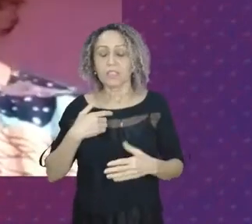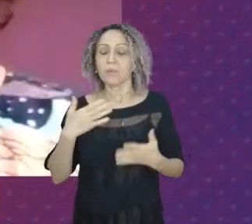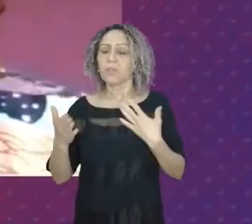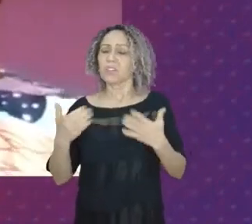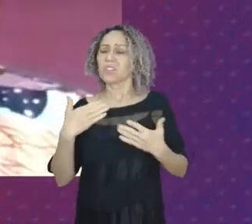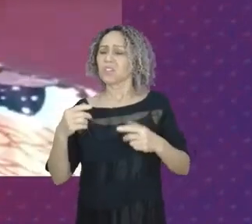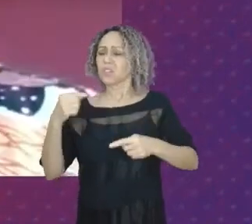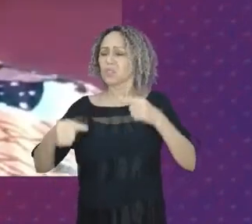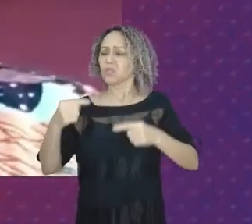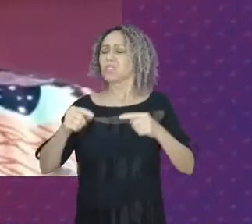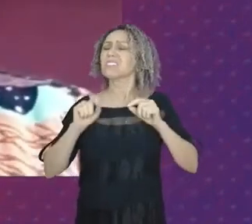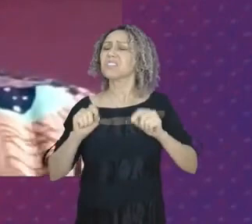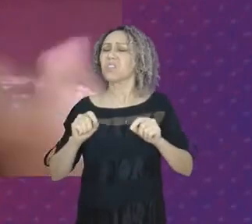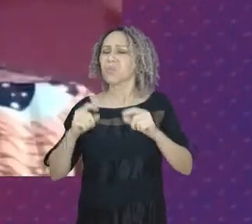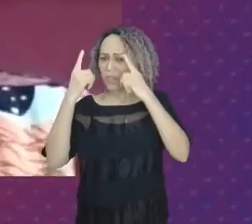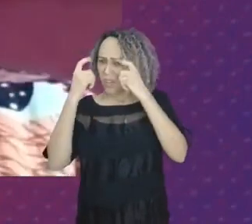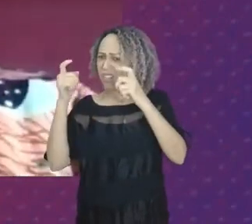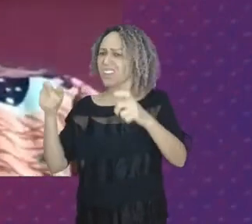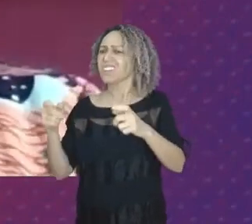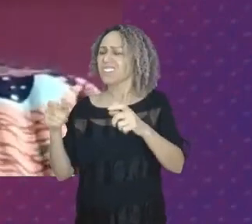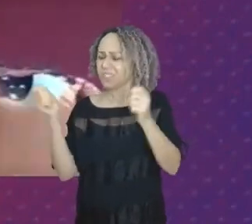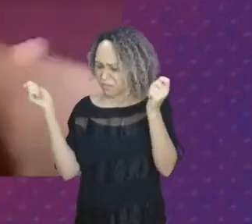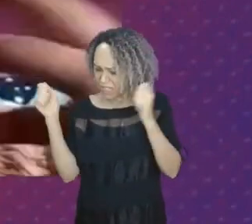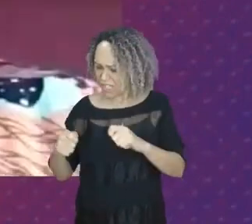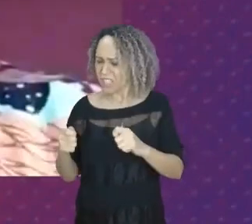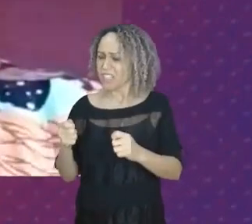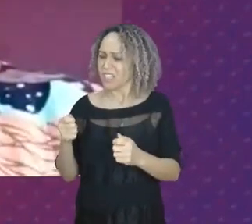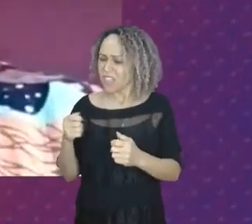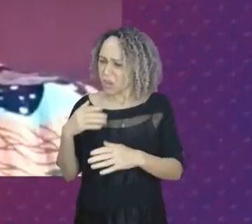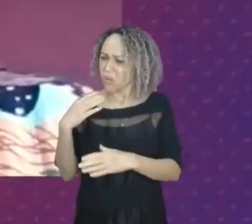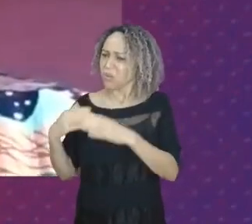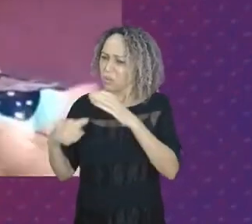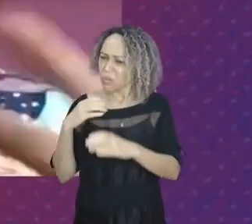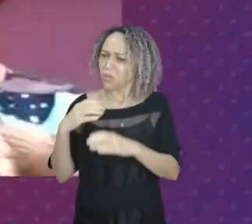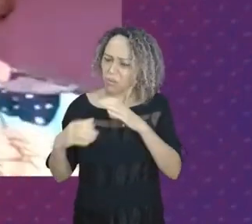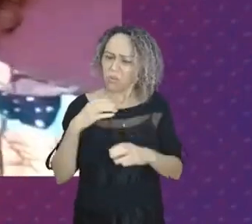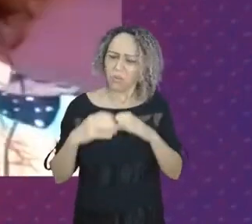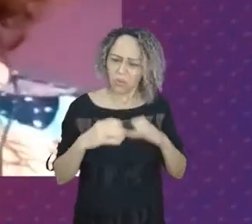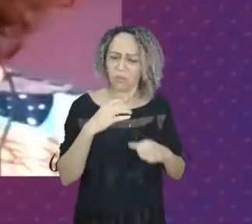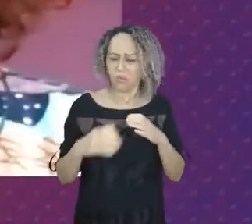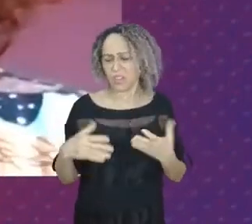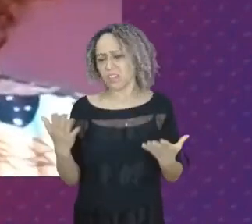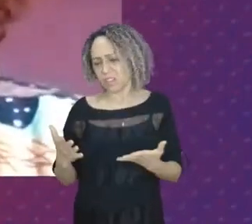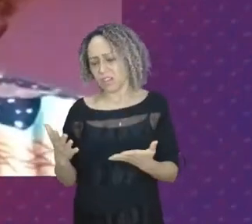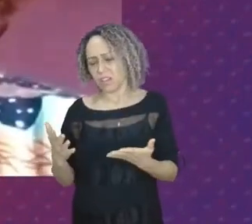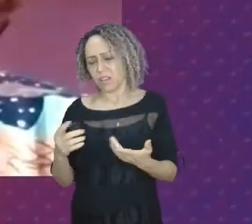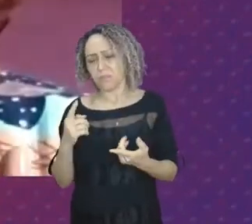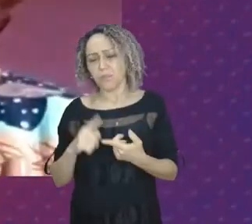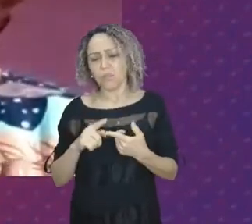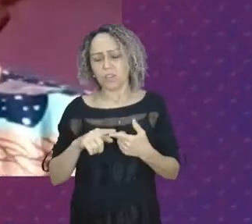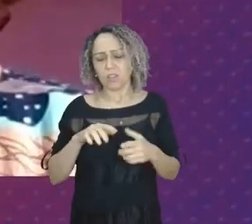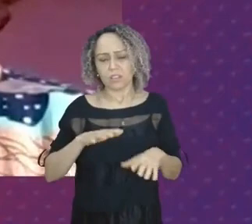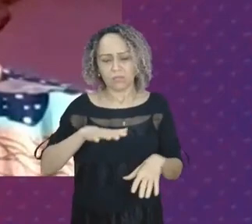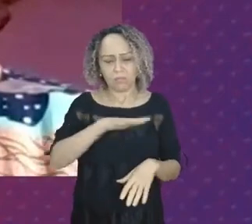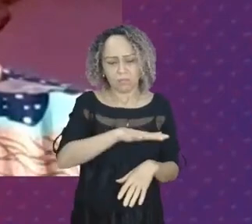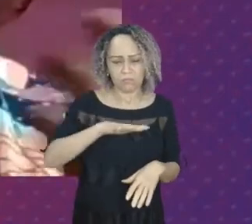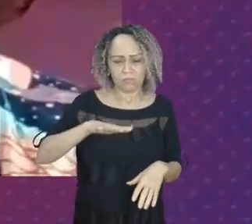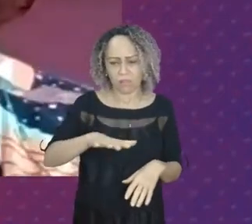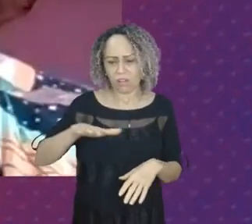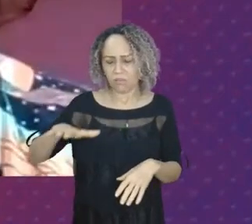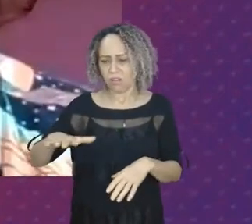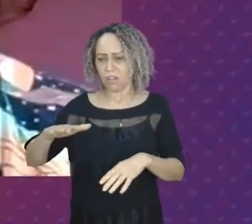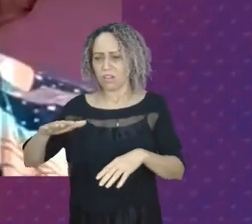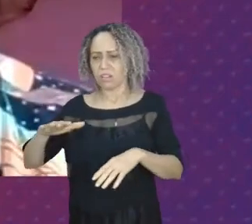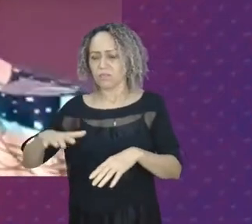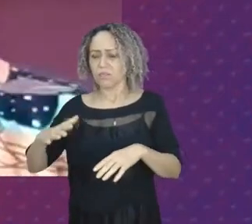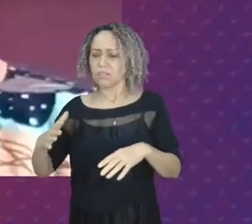porque, como eu já apontei, a gente está falando de várias pessoas, falando de várias linguagens, falando